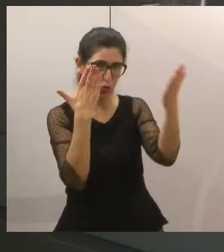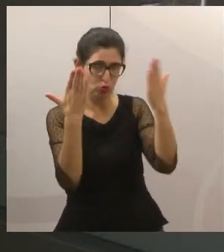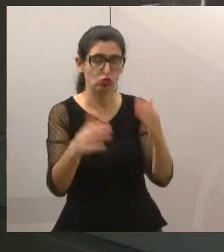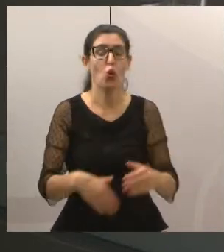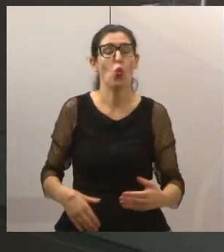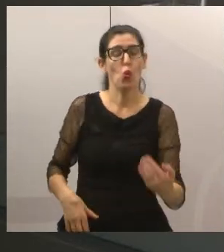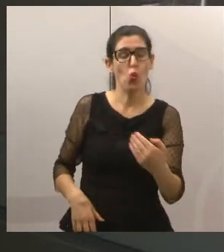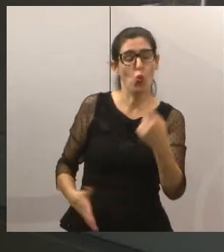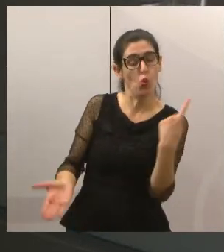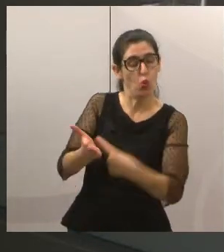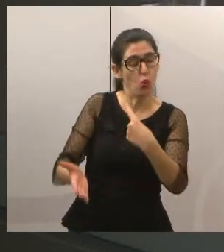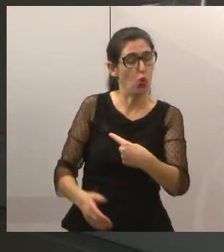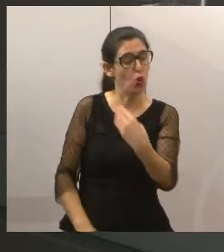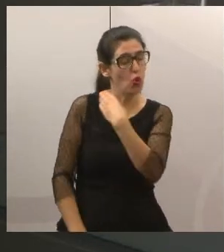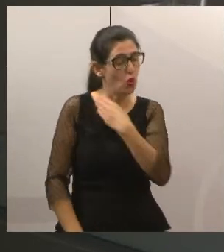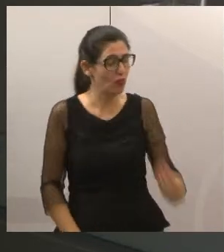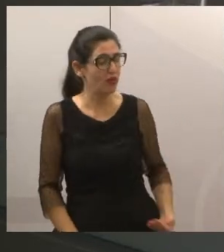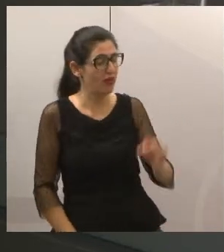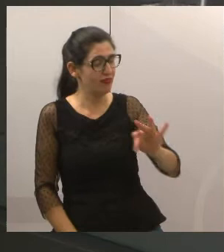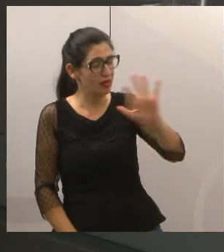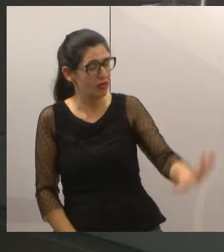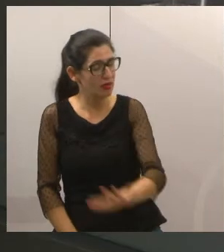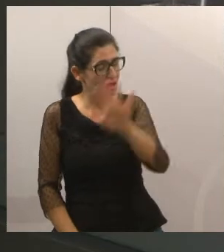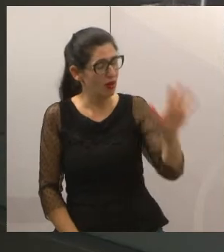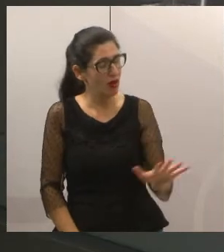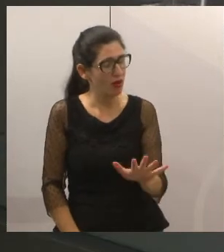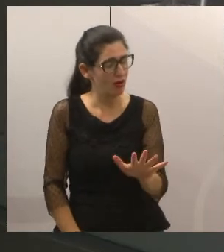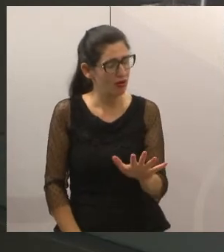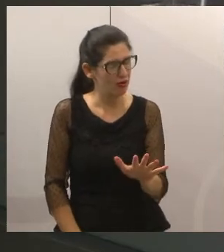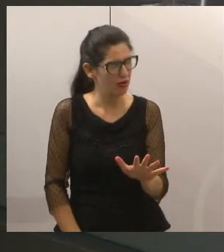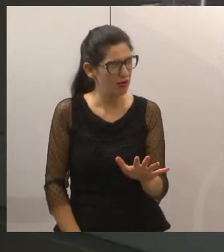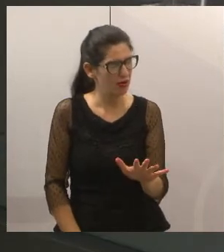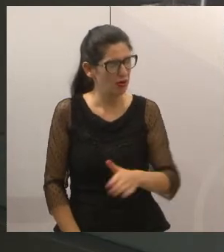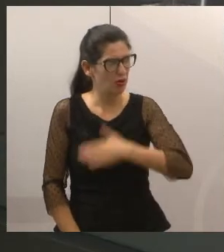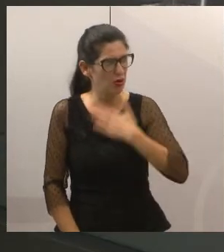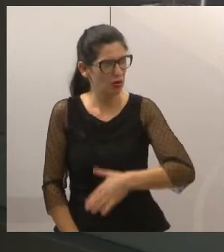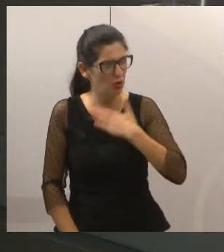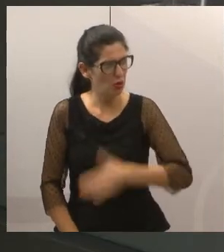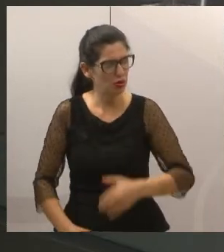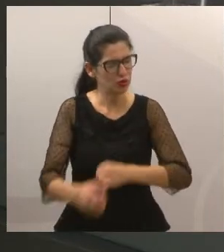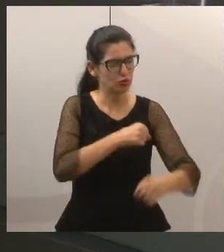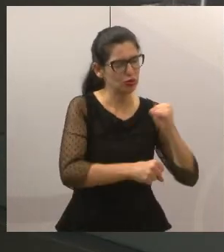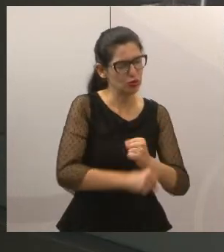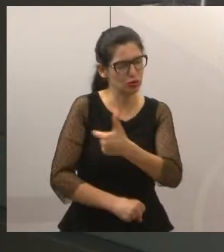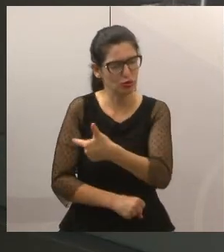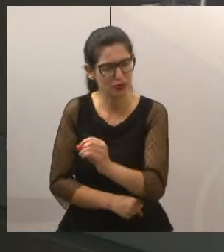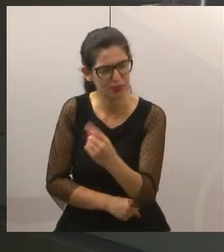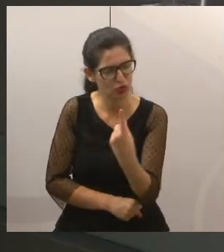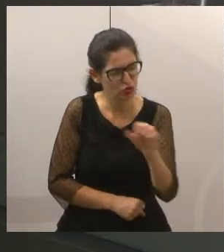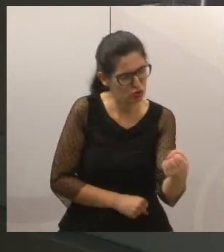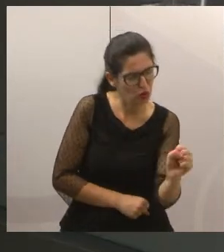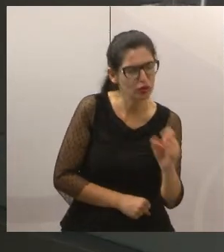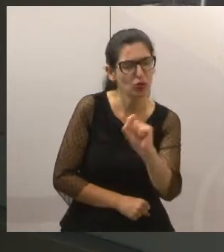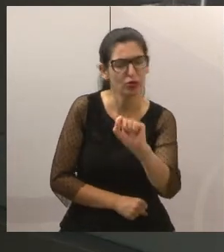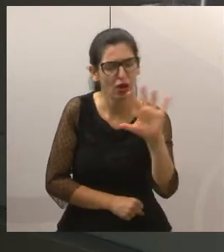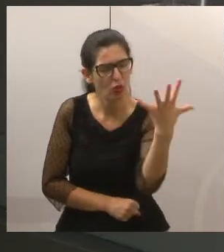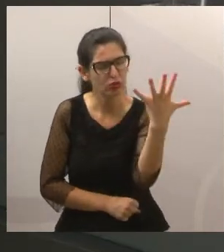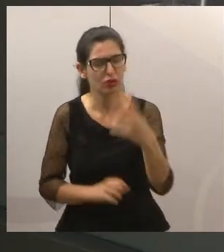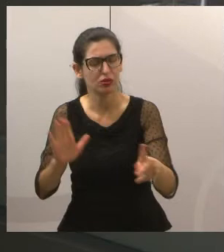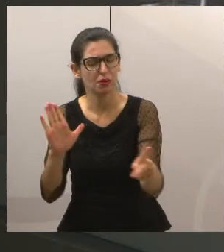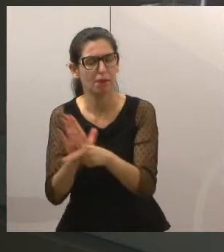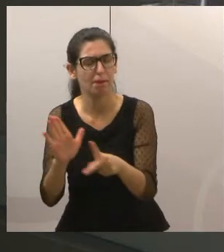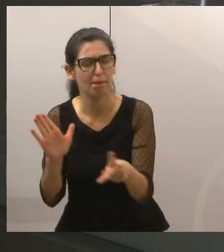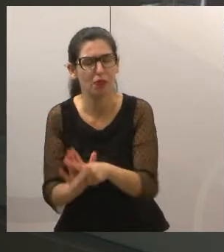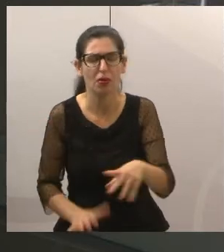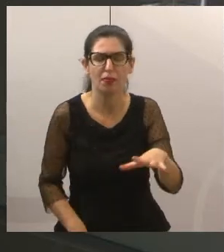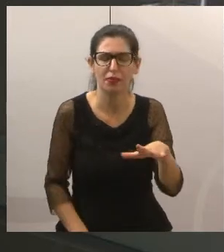federal repassou para nós, o último repasse foi em agosto de 2018. Então, o que acontece? O Tesouro teve que fazer